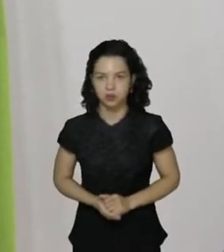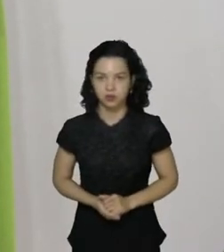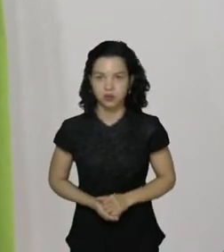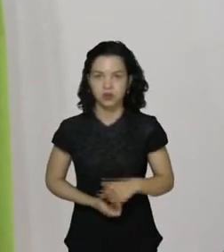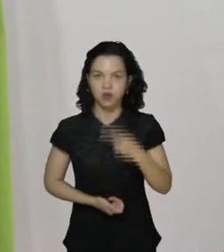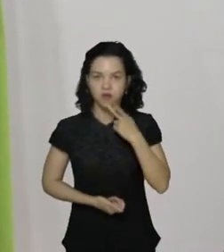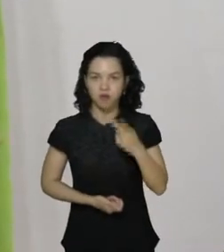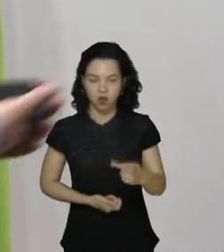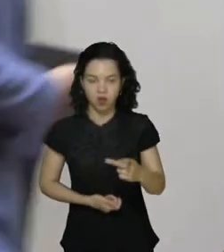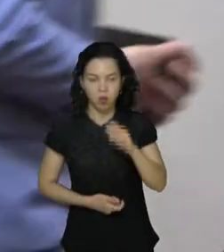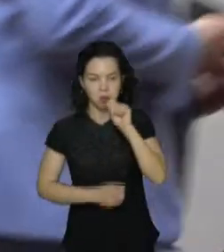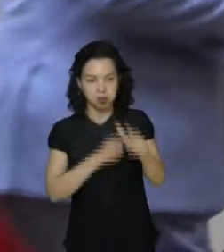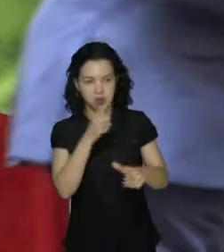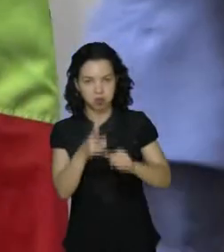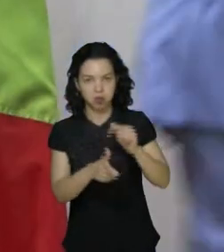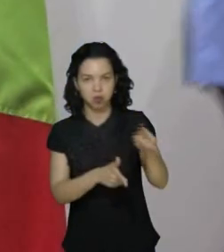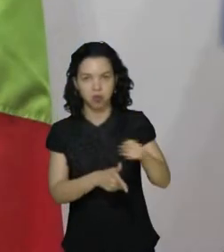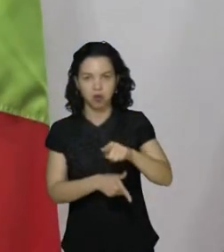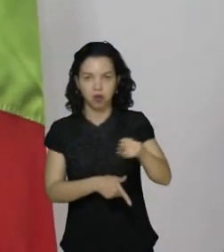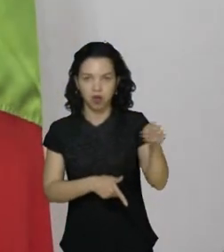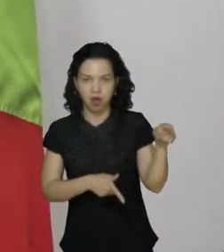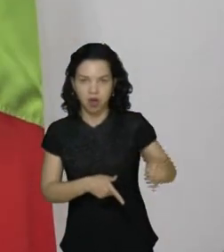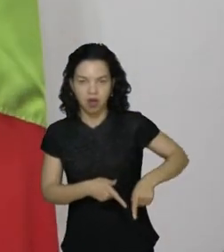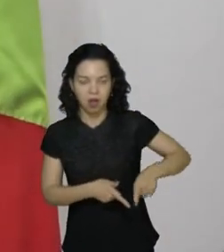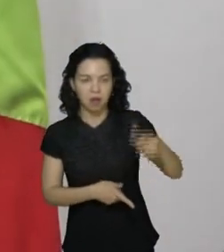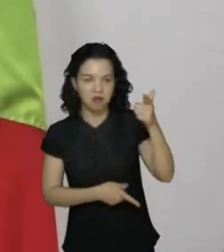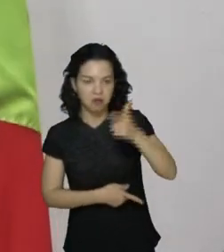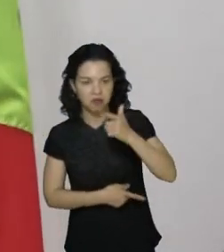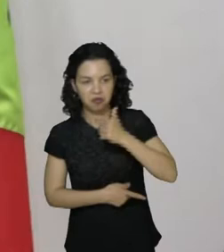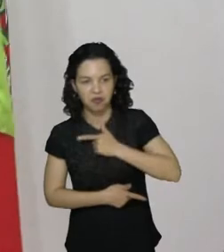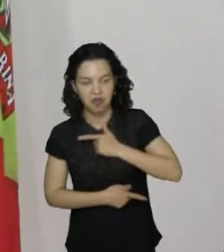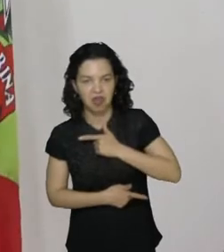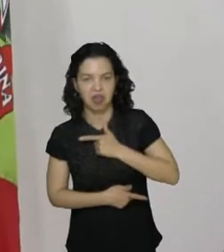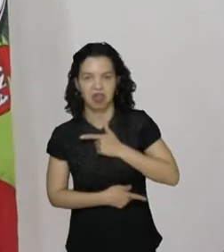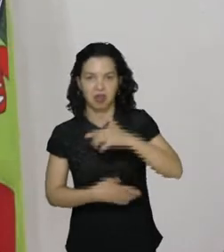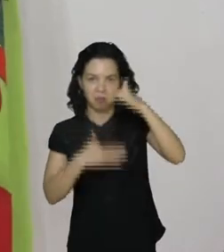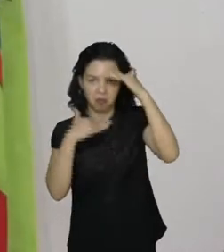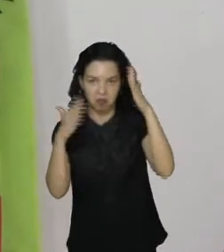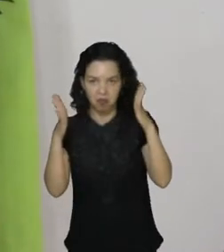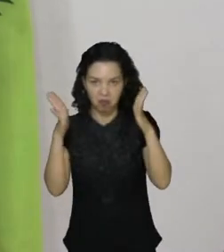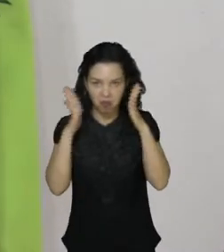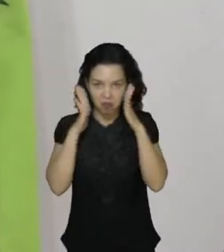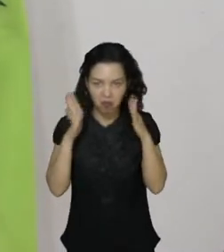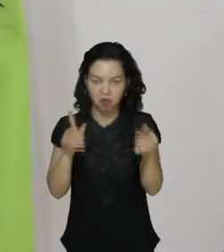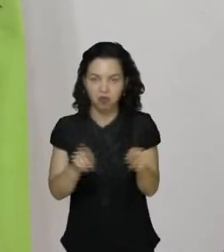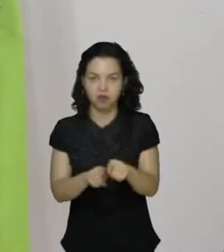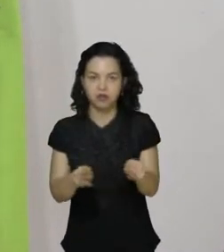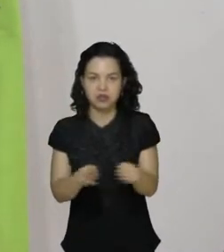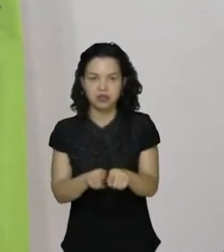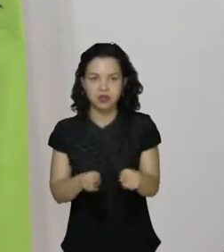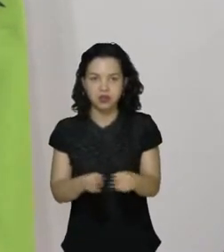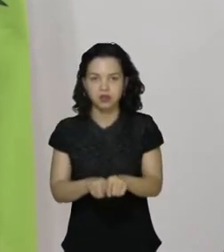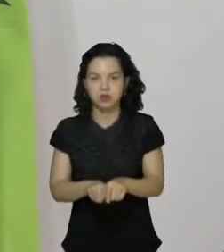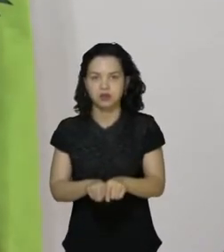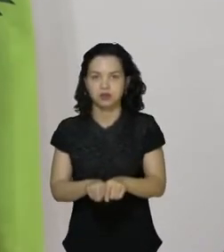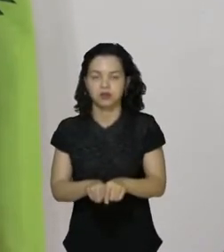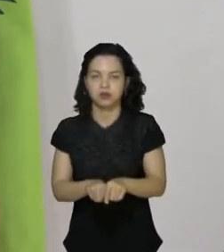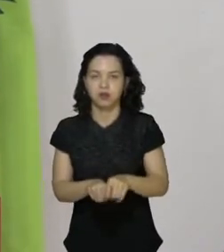de gente brega, feia e fascista. Mas olha só que paradoxal. O que a professora Maria é